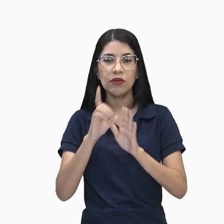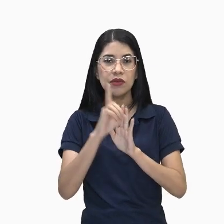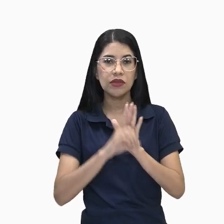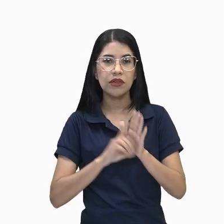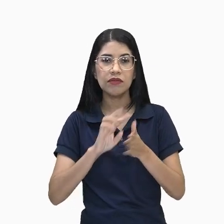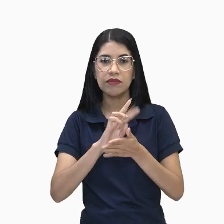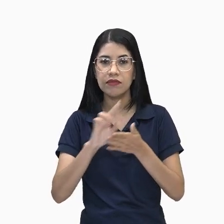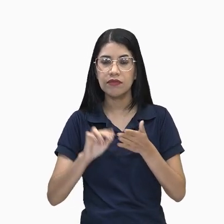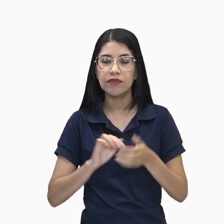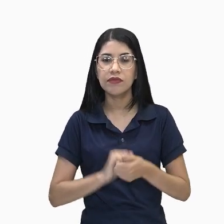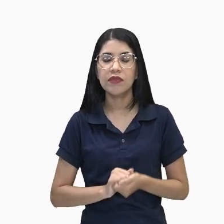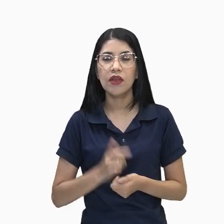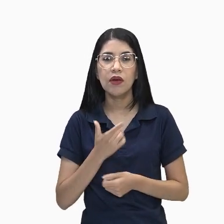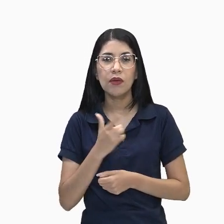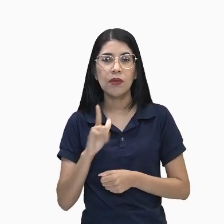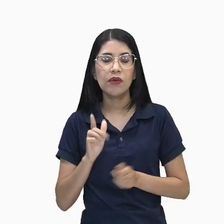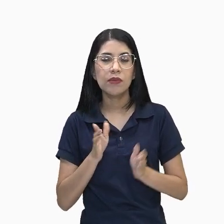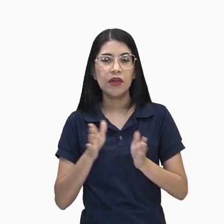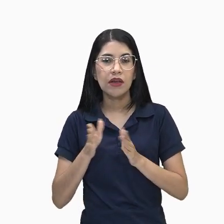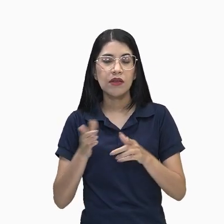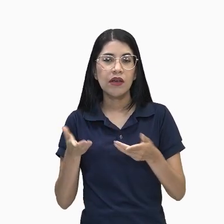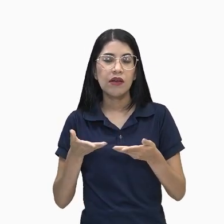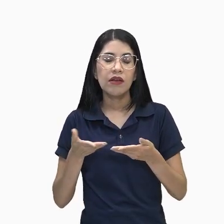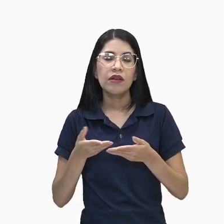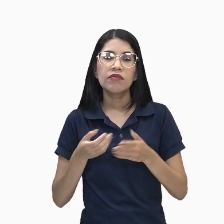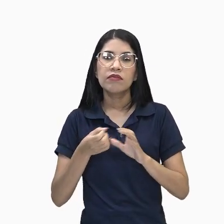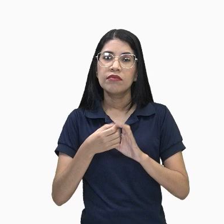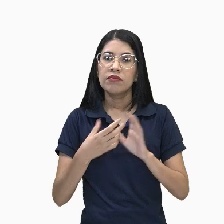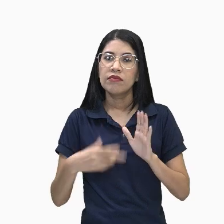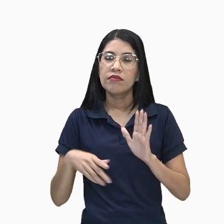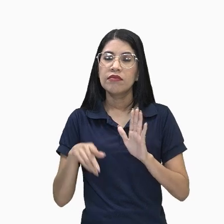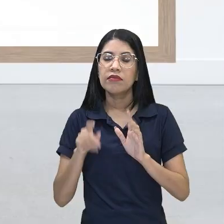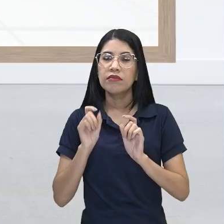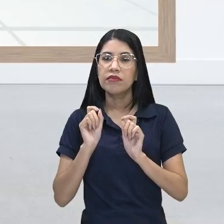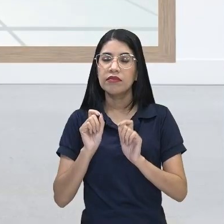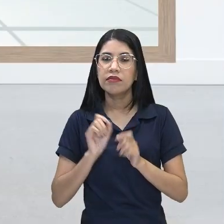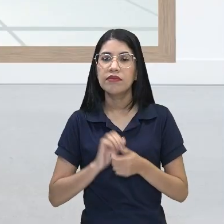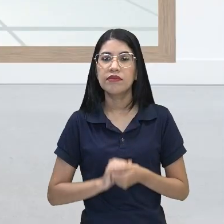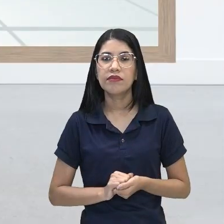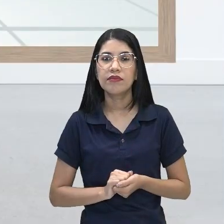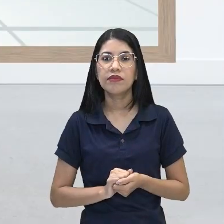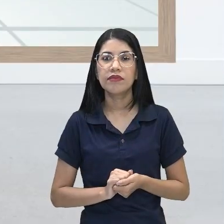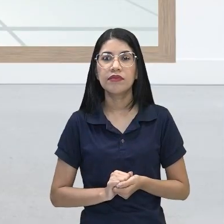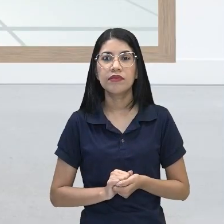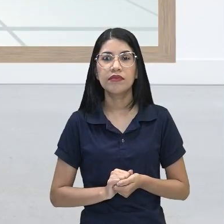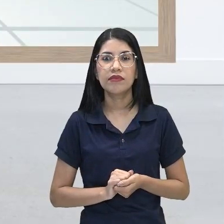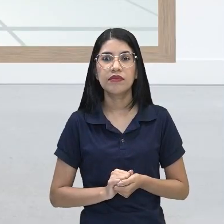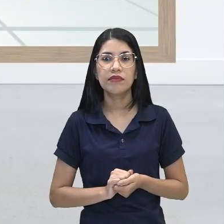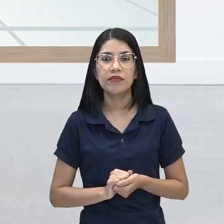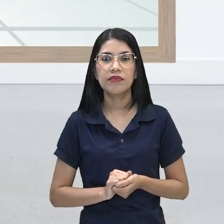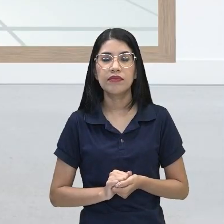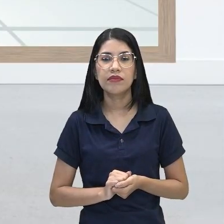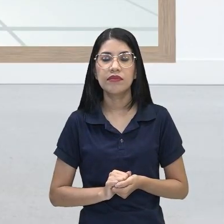um outro momento, né, que vamos ver, então, as características, né, desse Estado